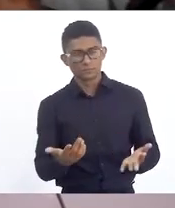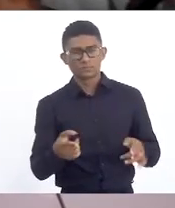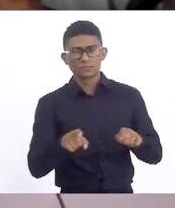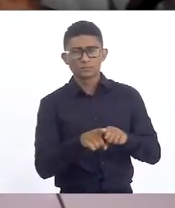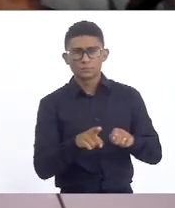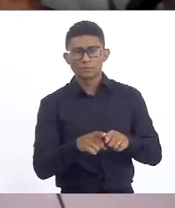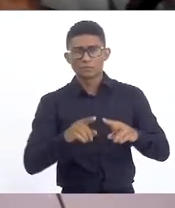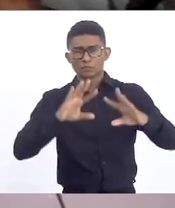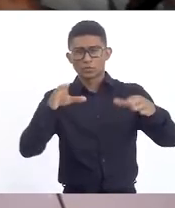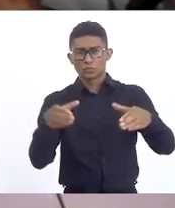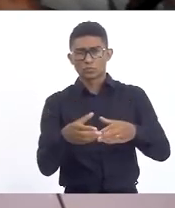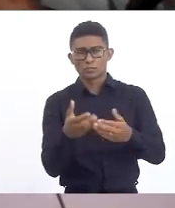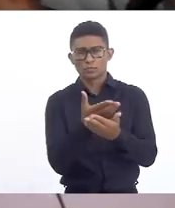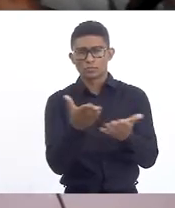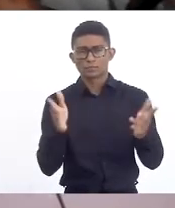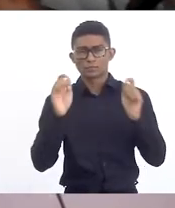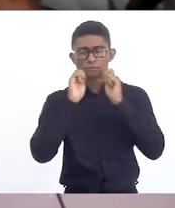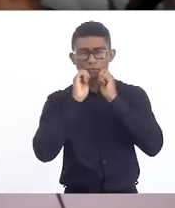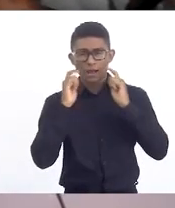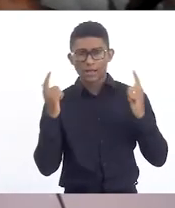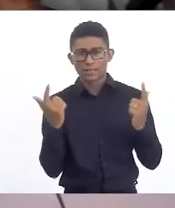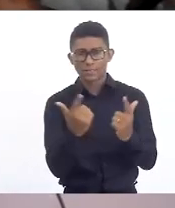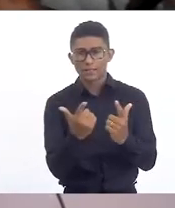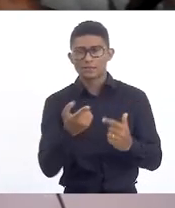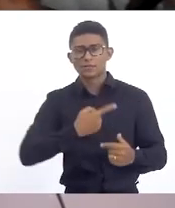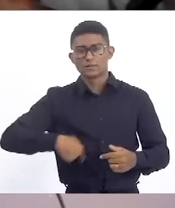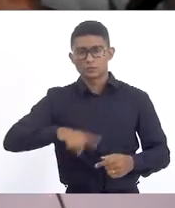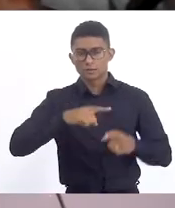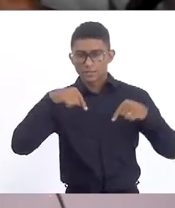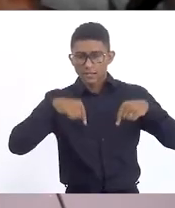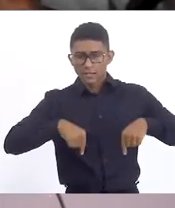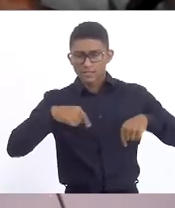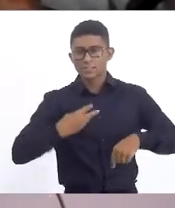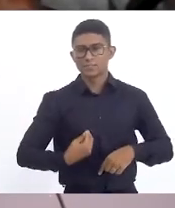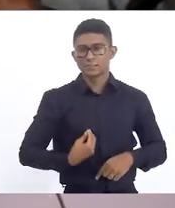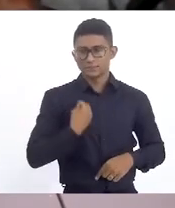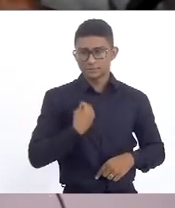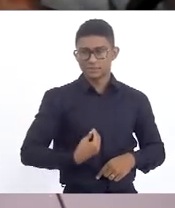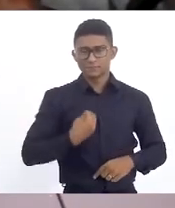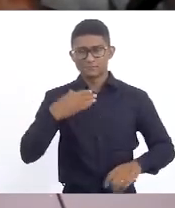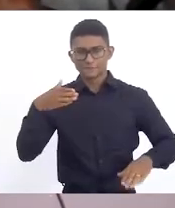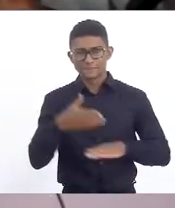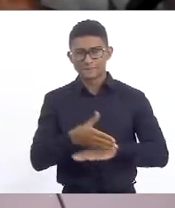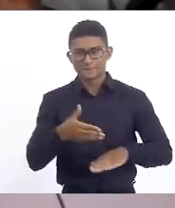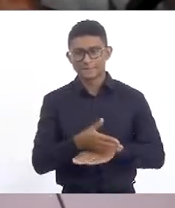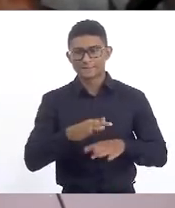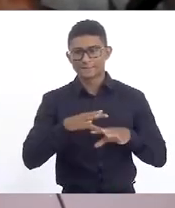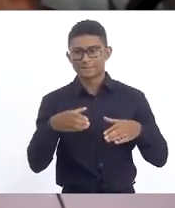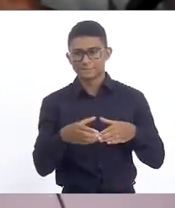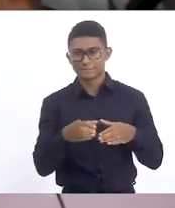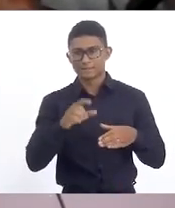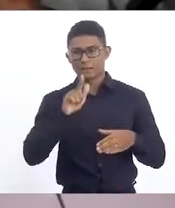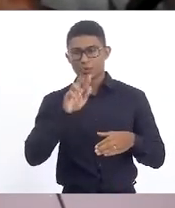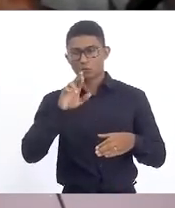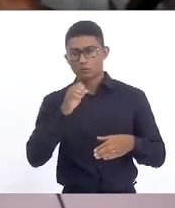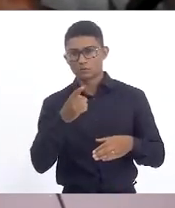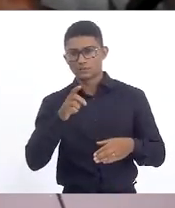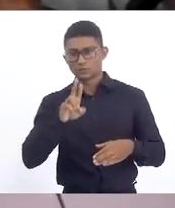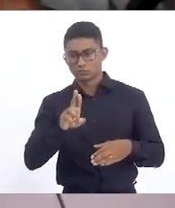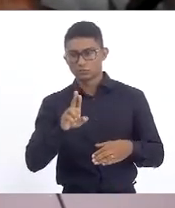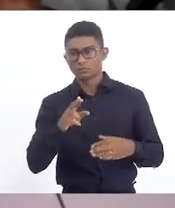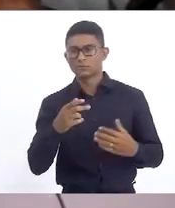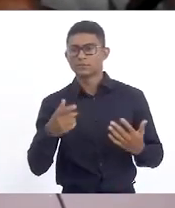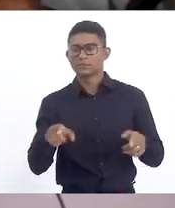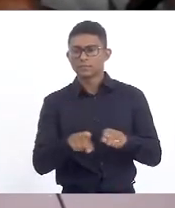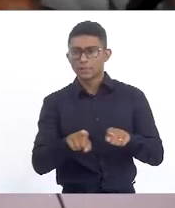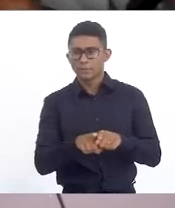Básico da ALERJ a presença no Comitê Guandu, né? Da mesma forma que o Comitê Guandu está aqui presente, que vocês também se